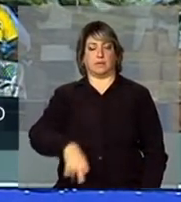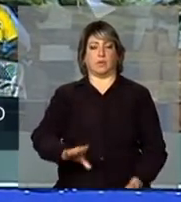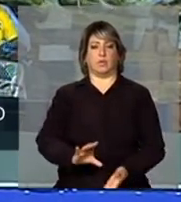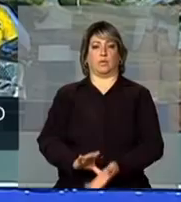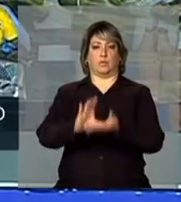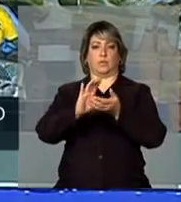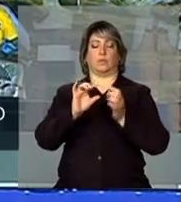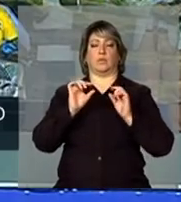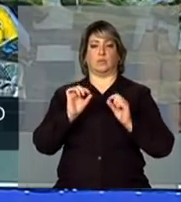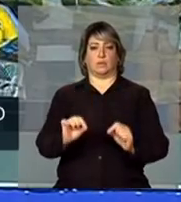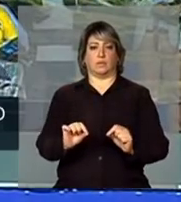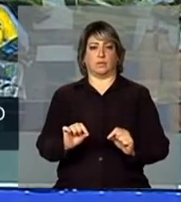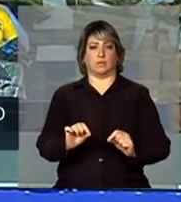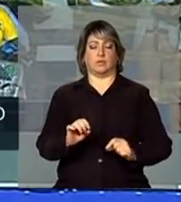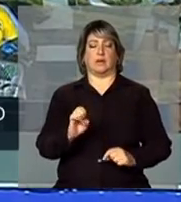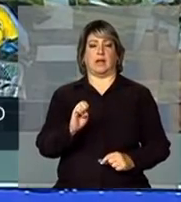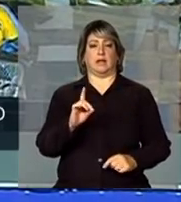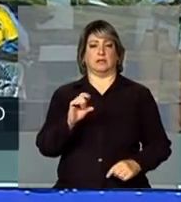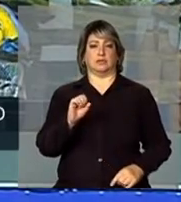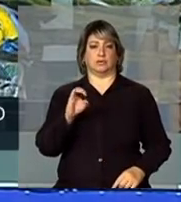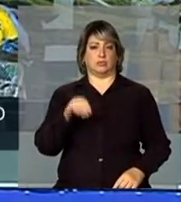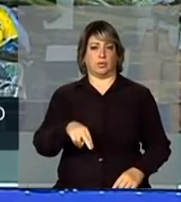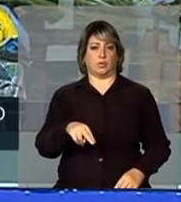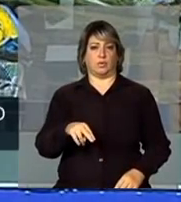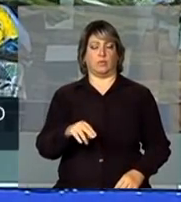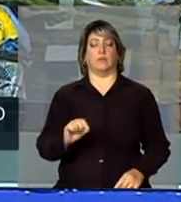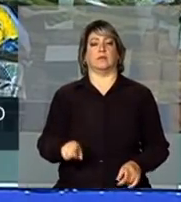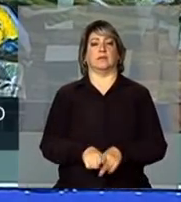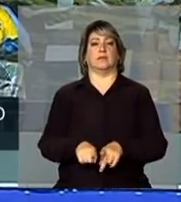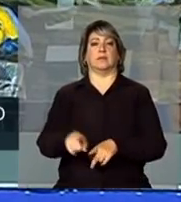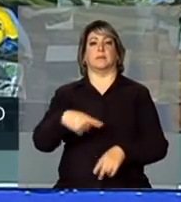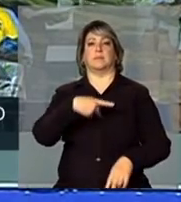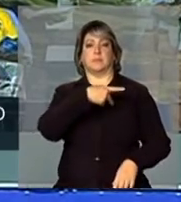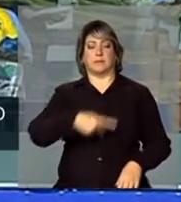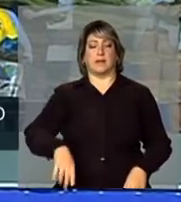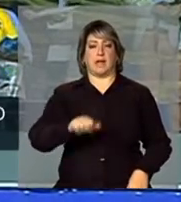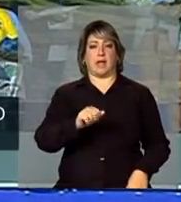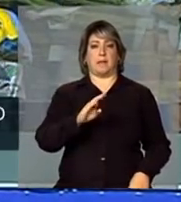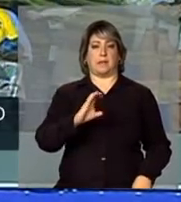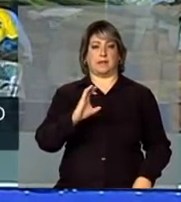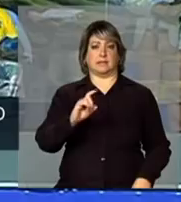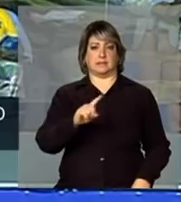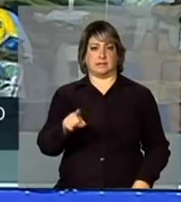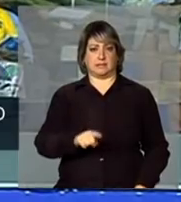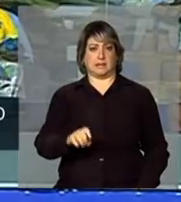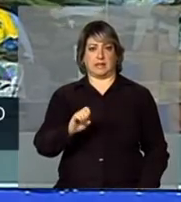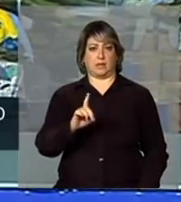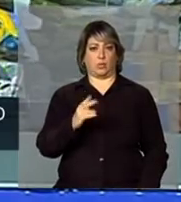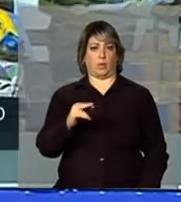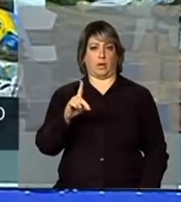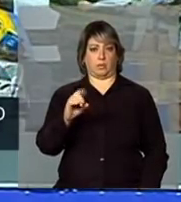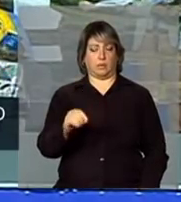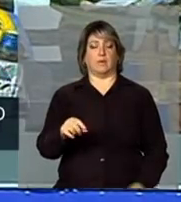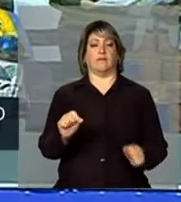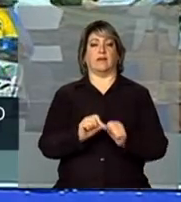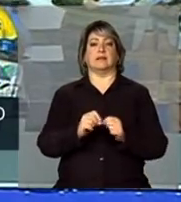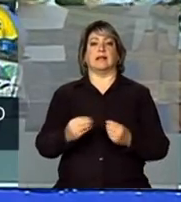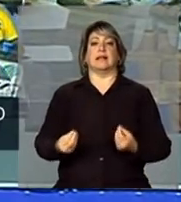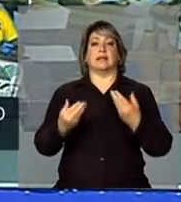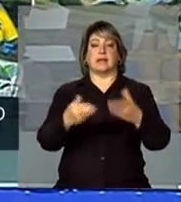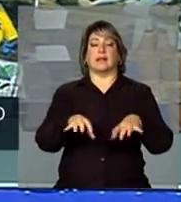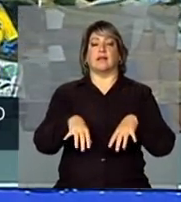da Fundagre, Edson Luiz Fernandes, e o presidente da ABCZ, Eduardo Biagi, para fazer a entrega